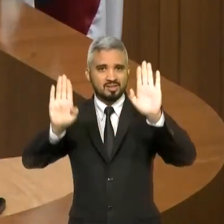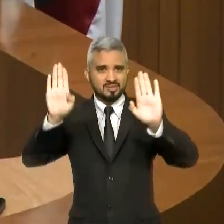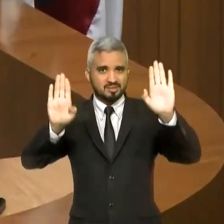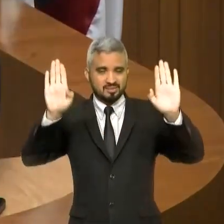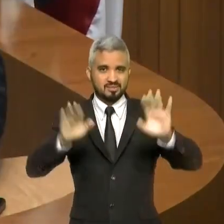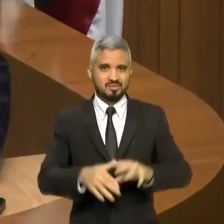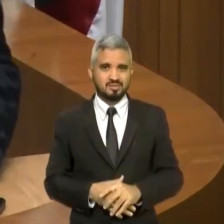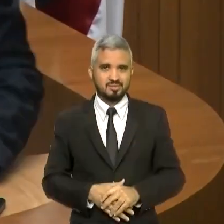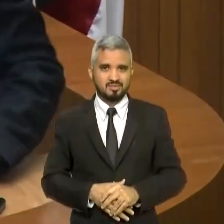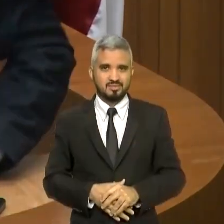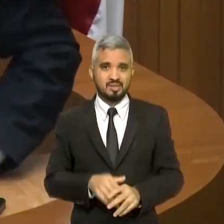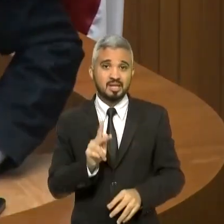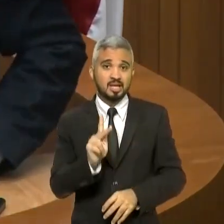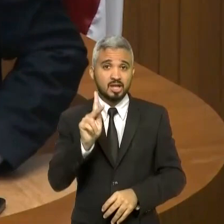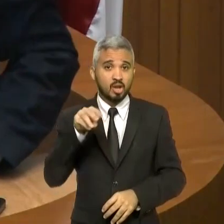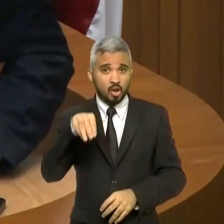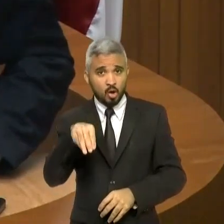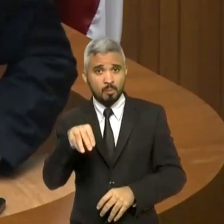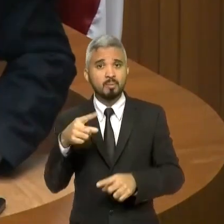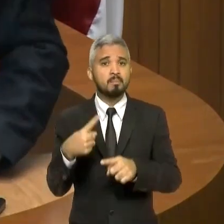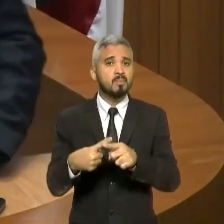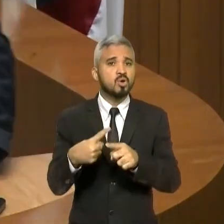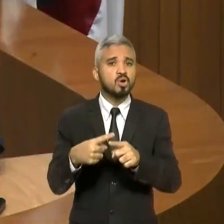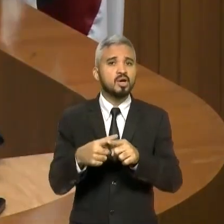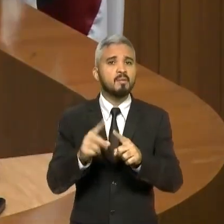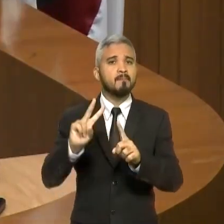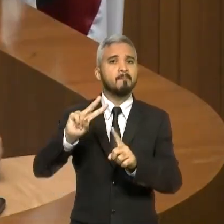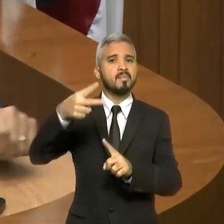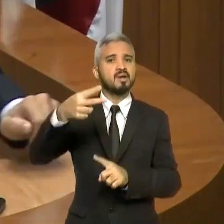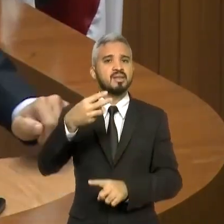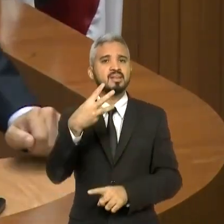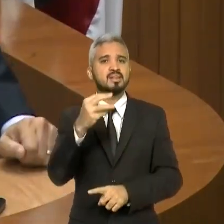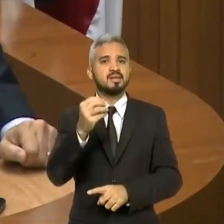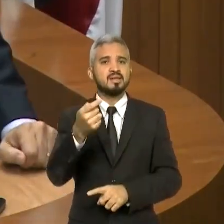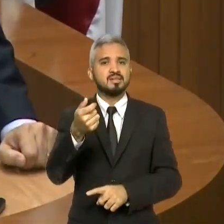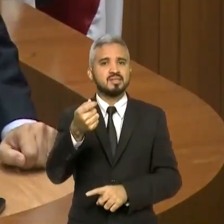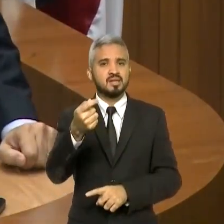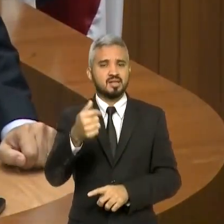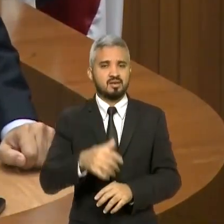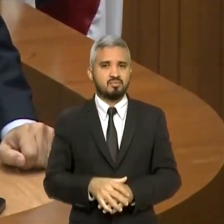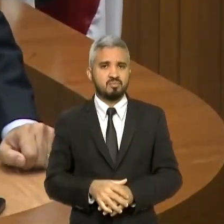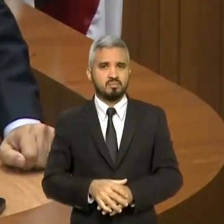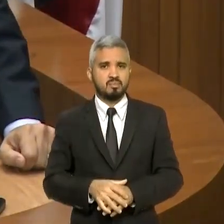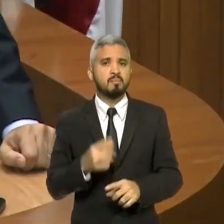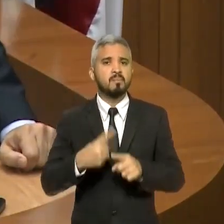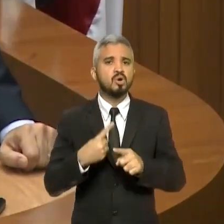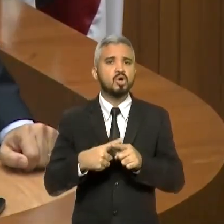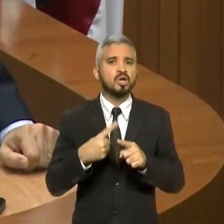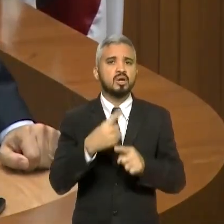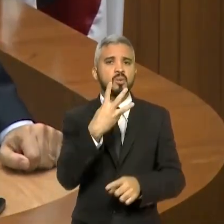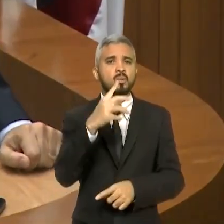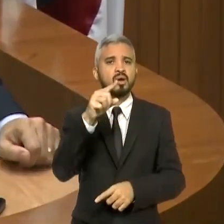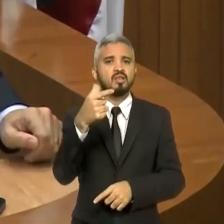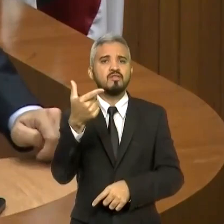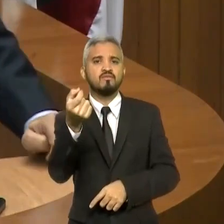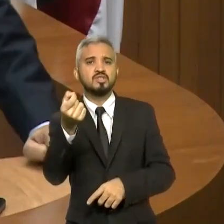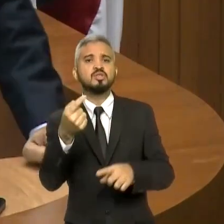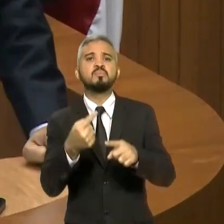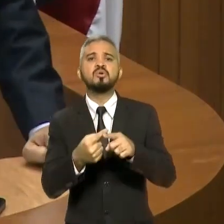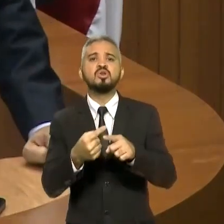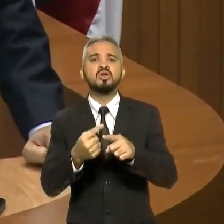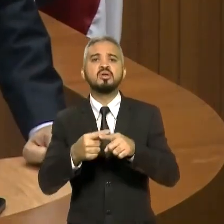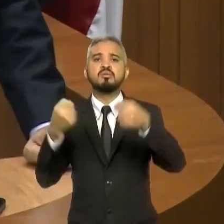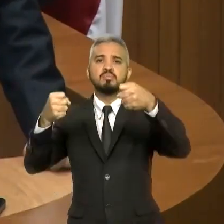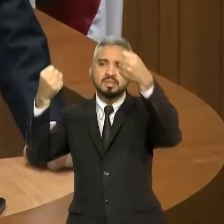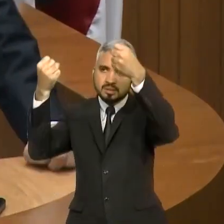quilômetro. Qual a razão da gente estar aumentando 30 centavos? Por que que a passagem vai custar 4,20? E diga por que o usuário de